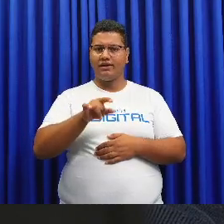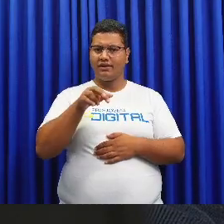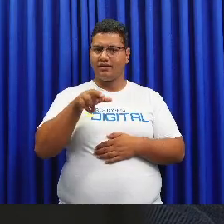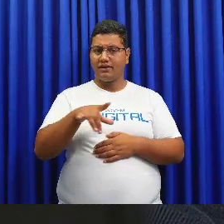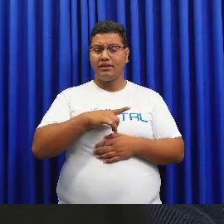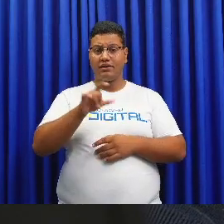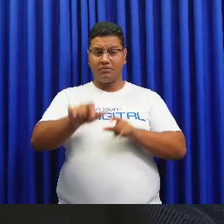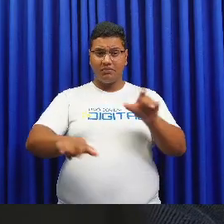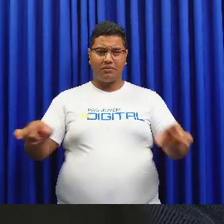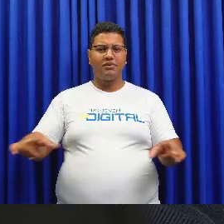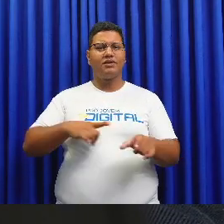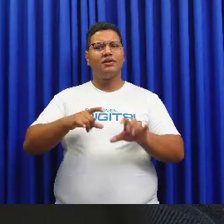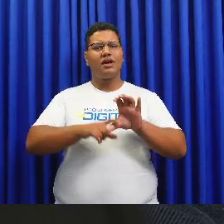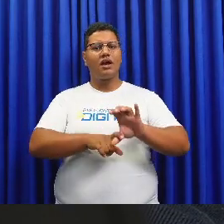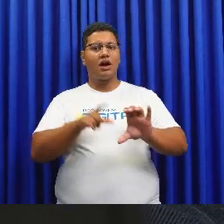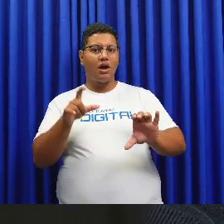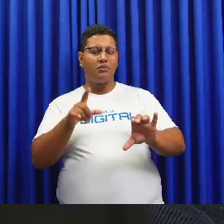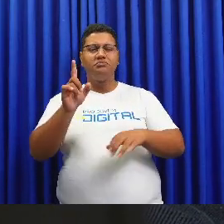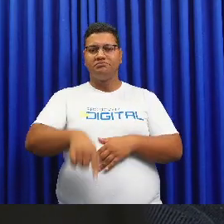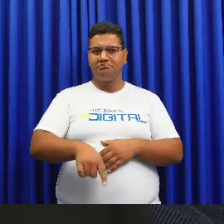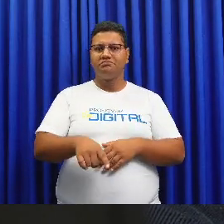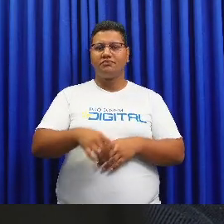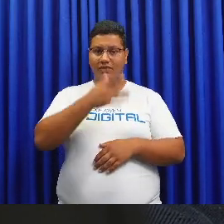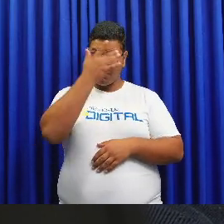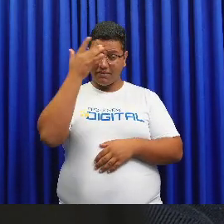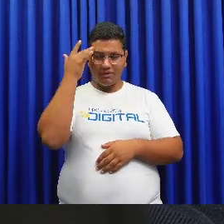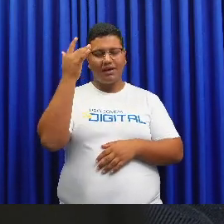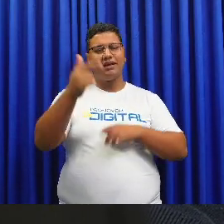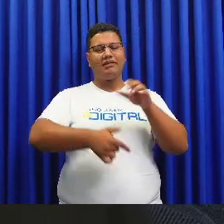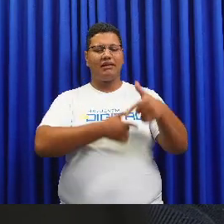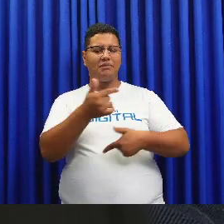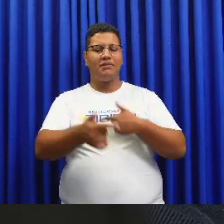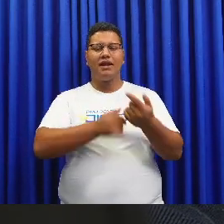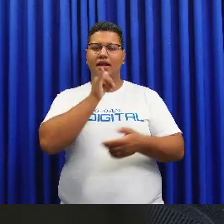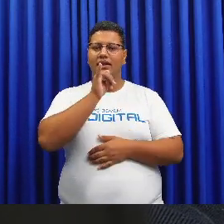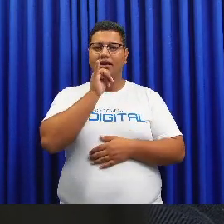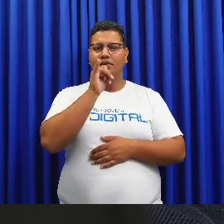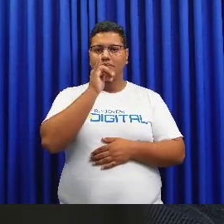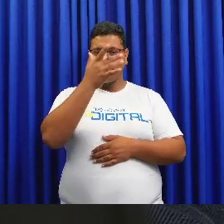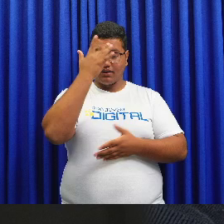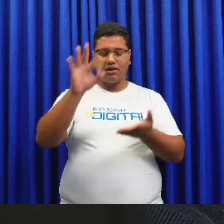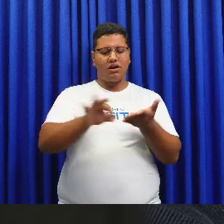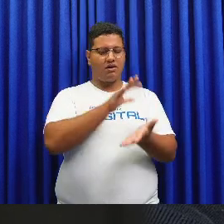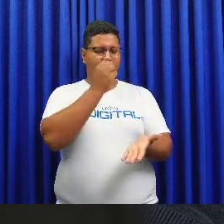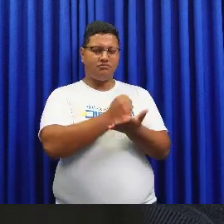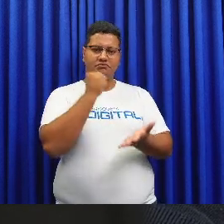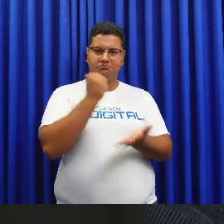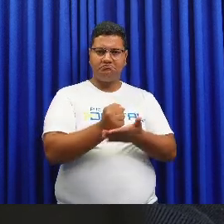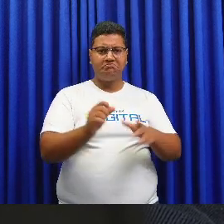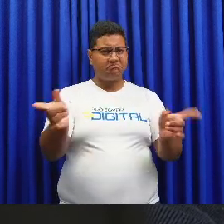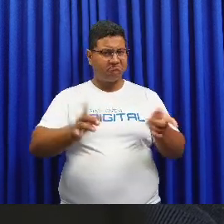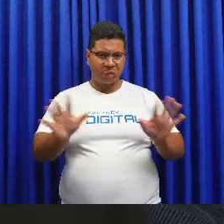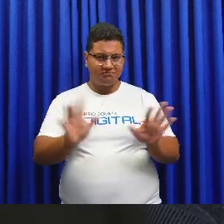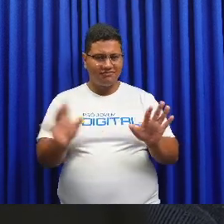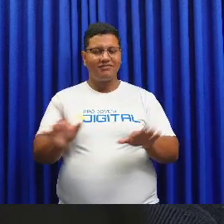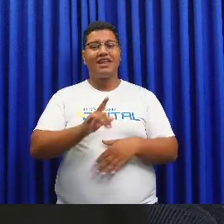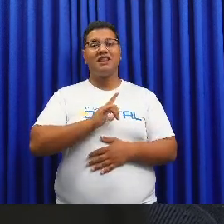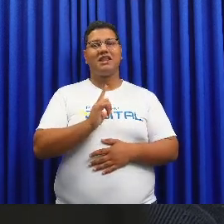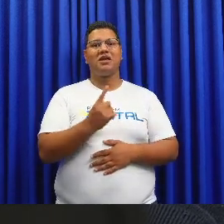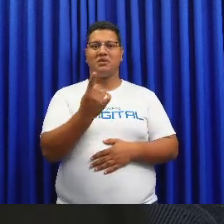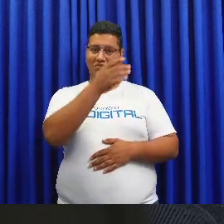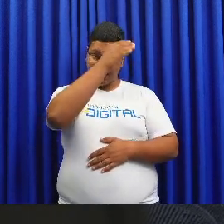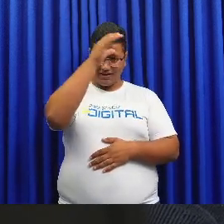aquela pessoa que é autônoma, não é isso? Ela não trabalha assim para um empregador. No caso, ela tem